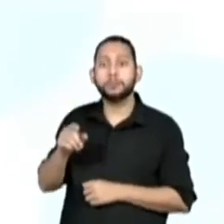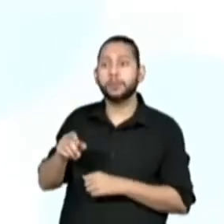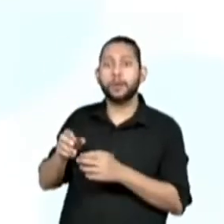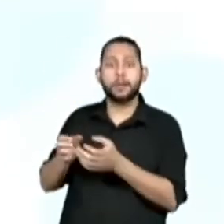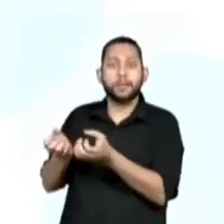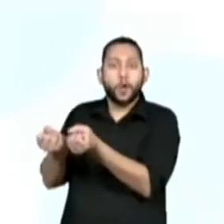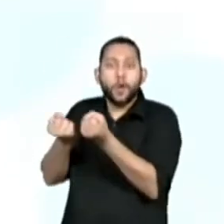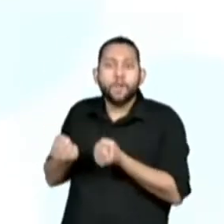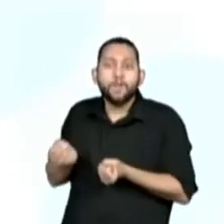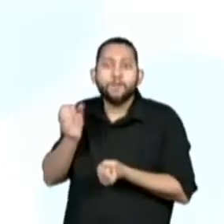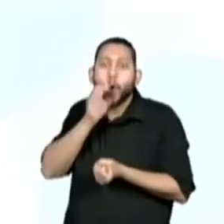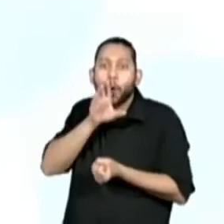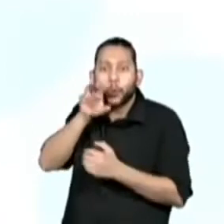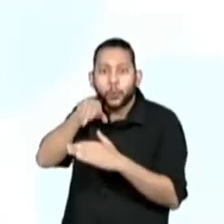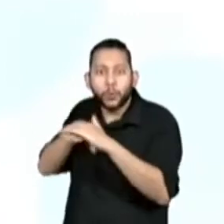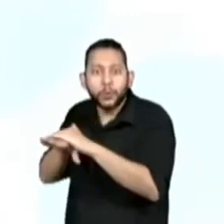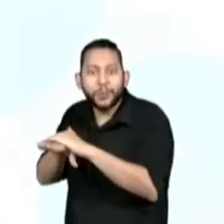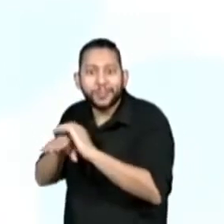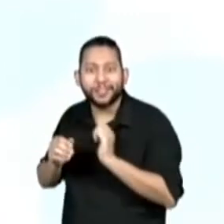E aí, pessoal?